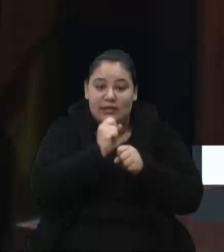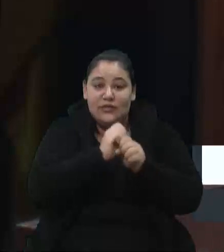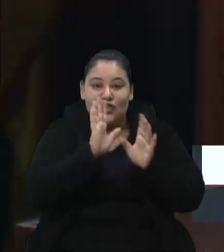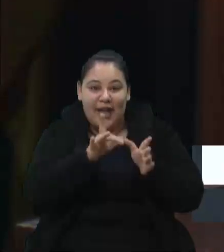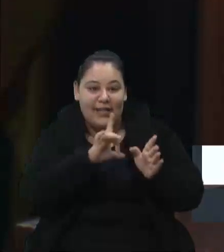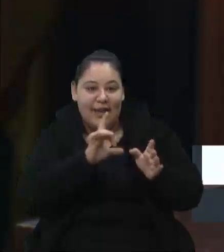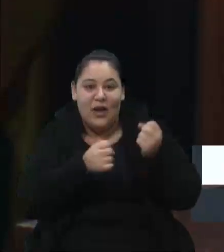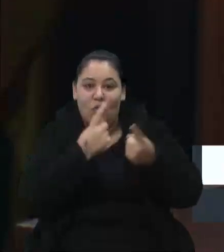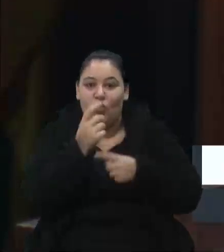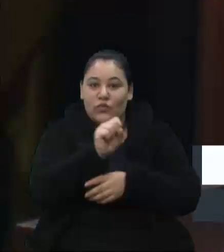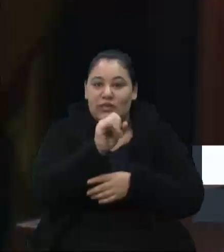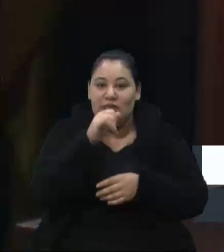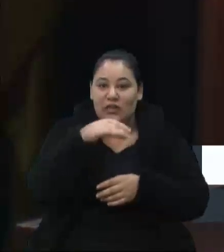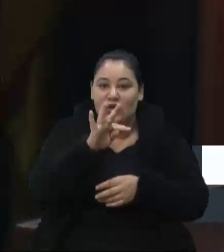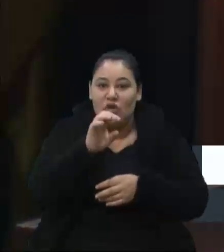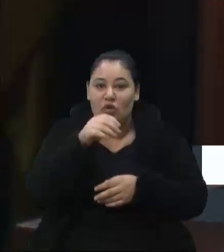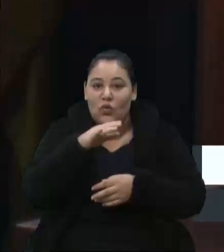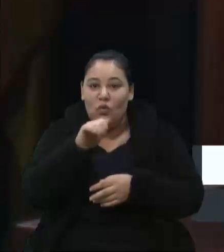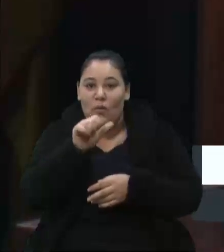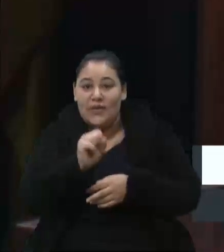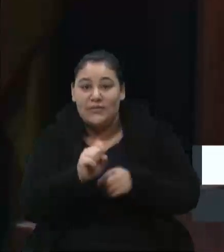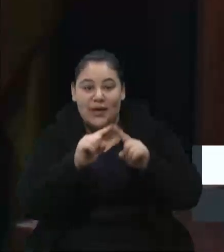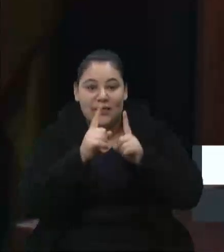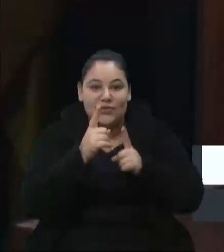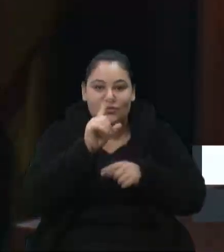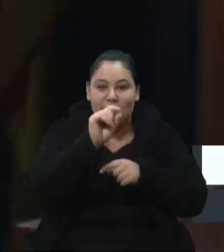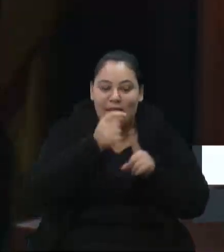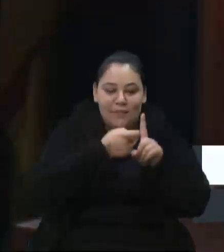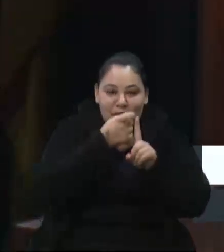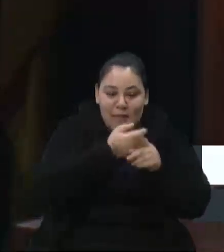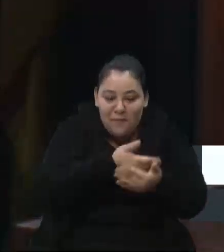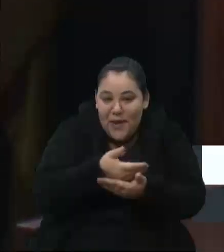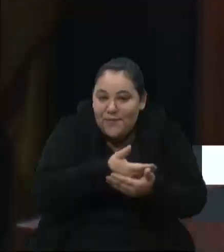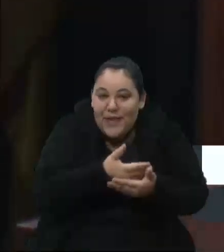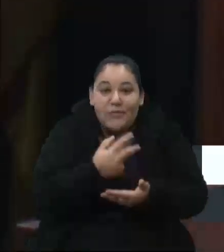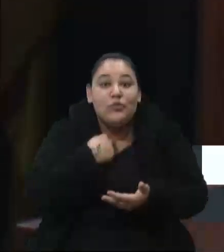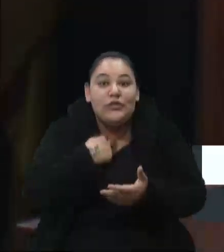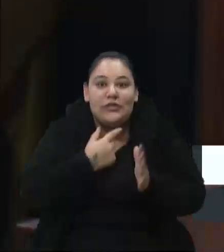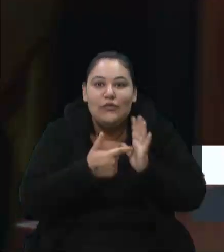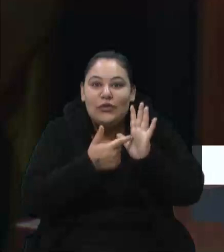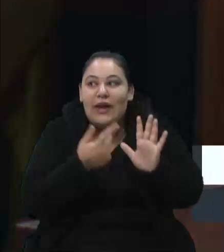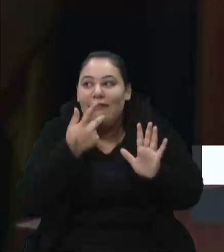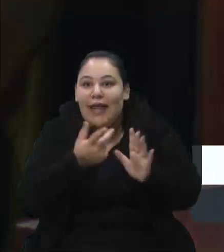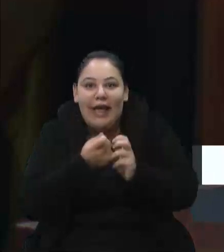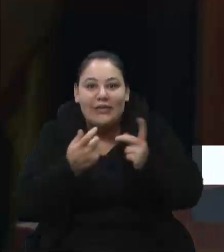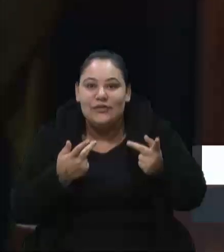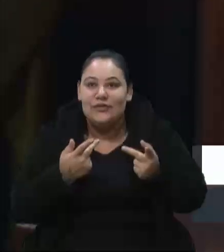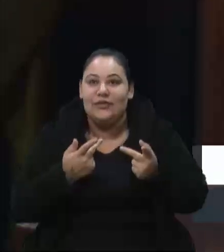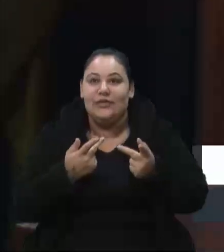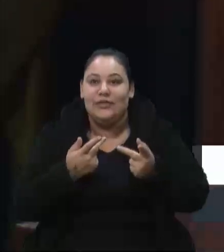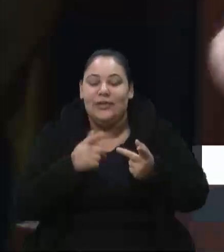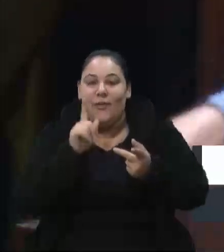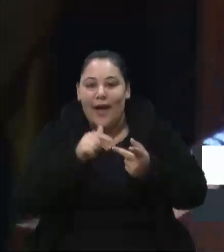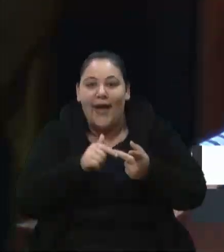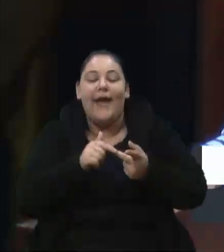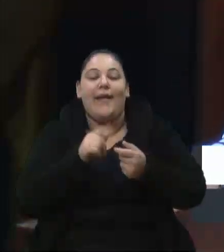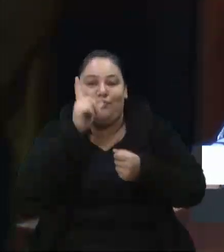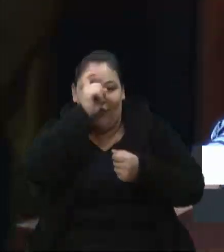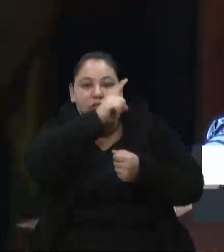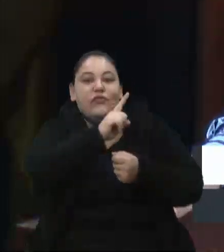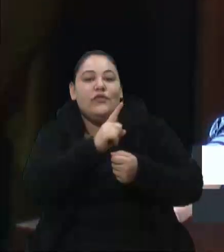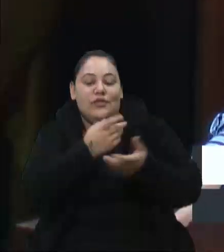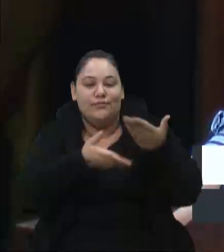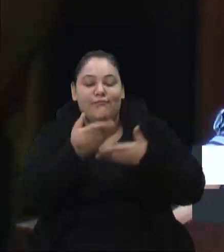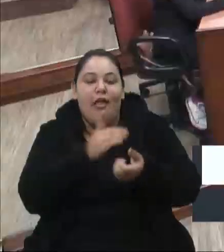coisas. Agora, com 10 meses, é impossível. Então, tu vive numa apreensão absurda, né? Absurda. E, vereadora Gladys, seu à